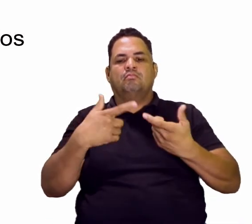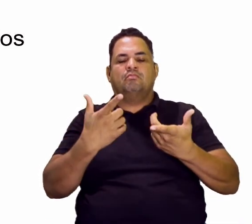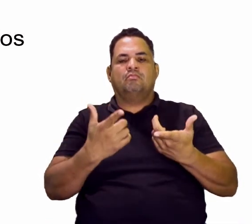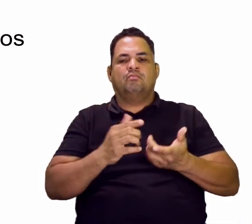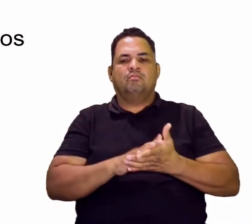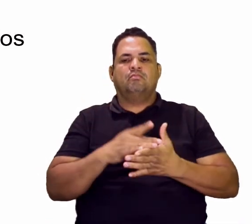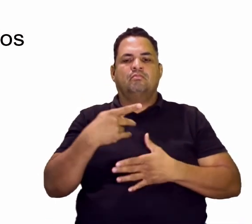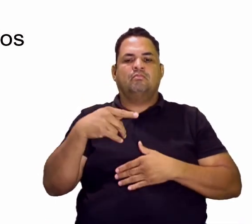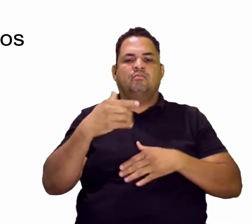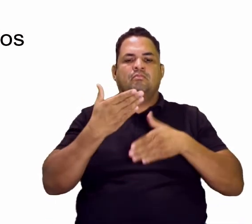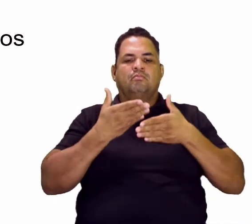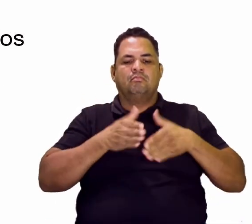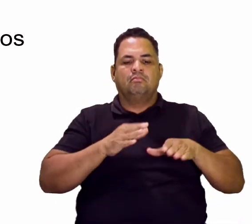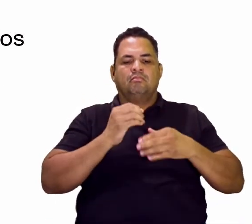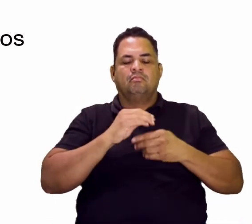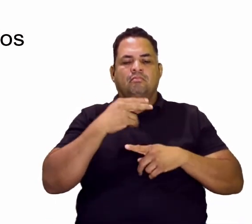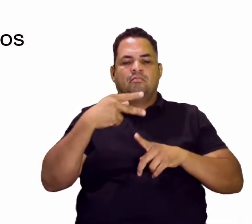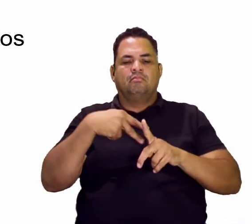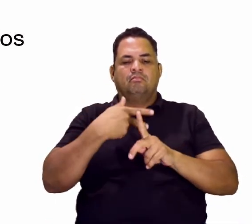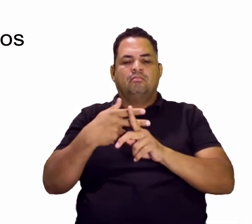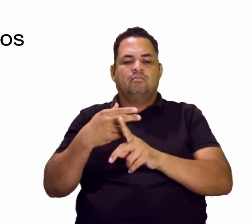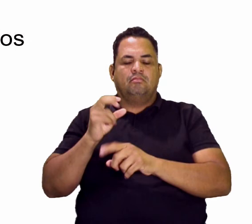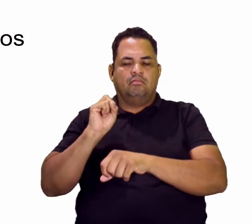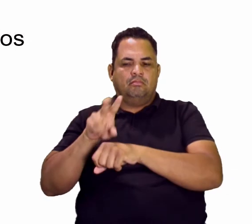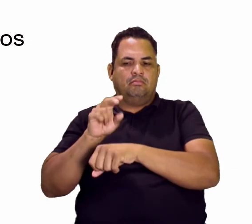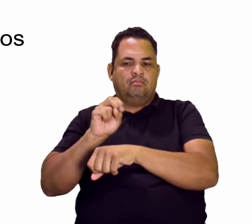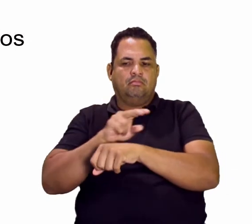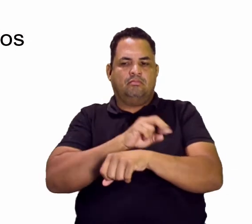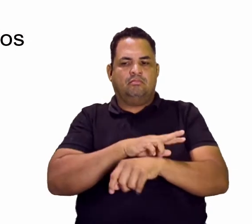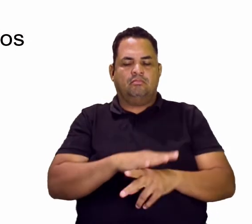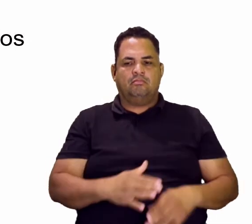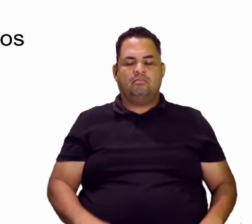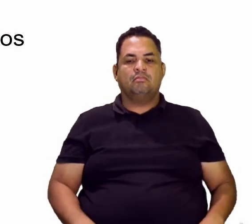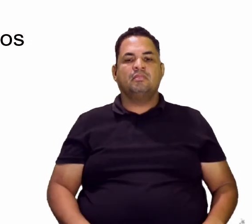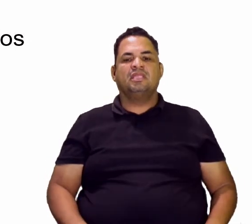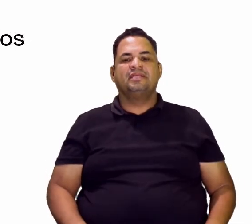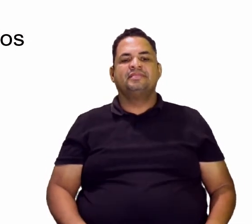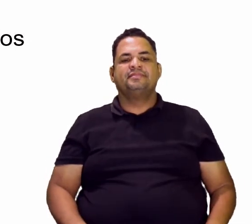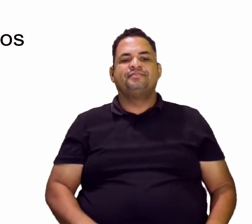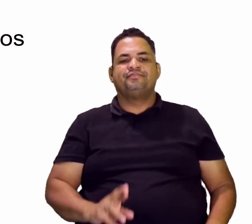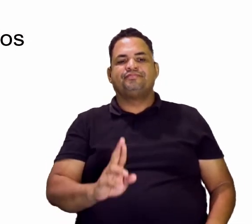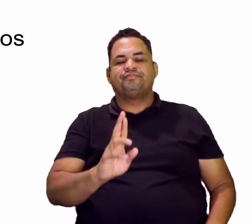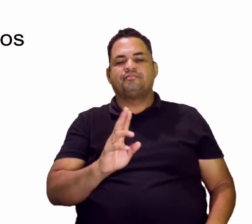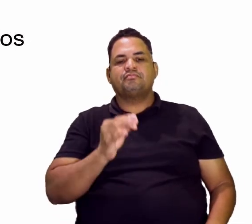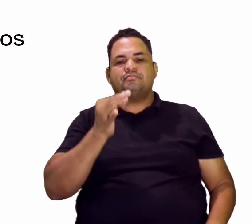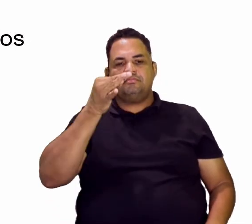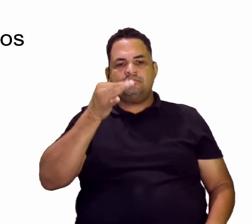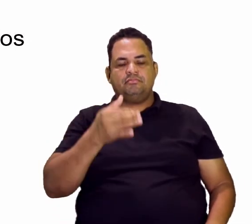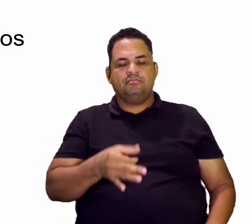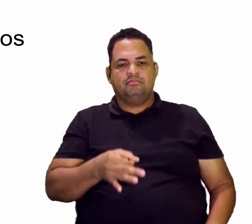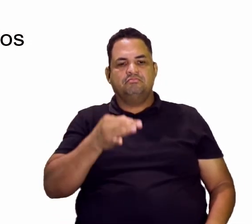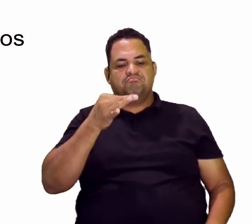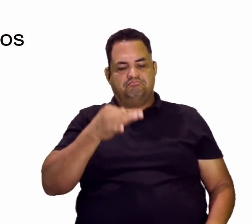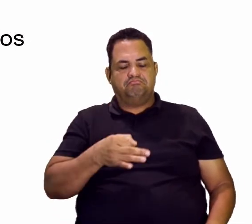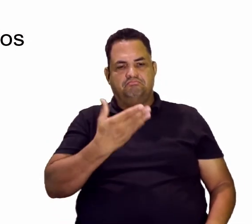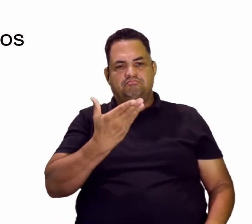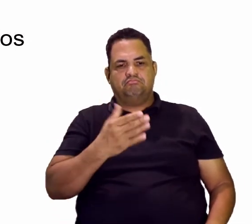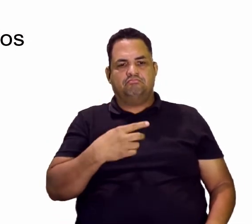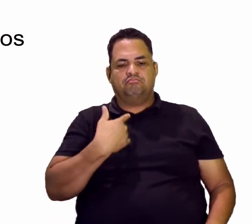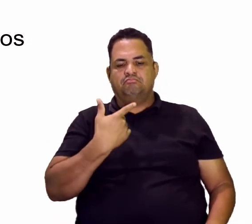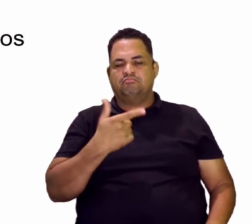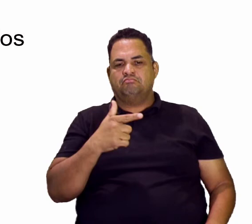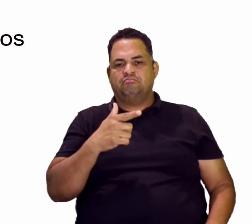para a sua replicação viral. Tá? Então, essa afirmativa está correta. Eles não